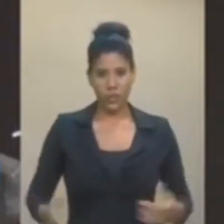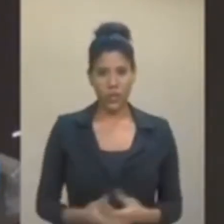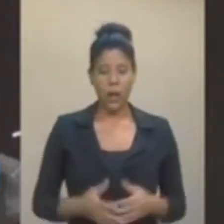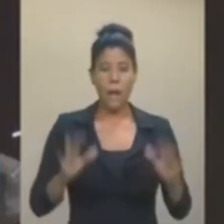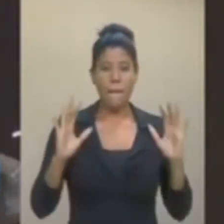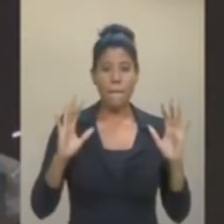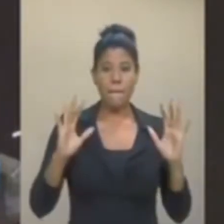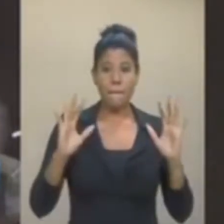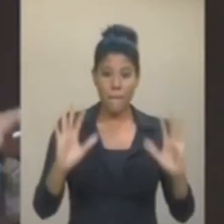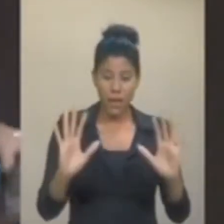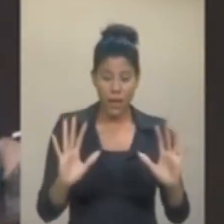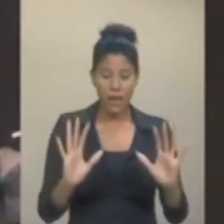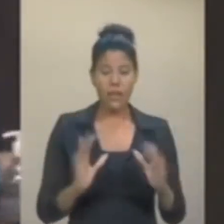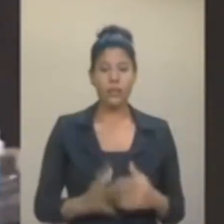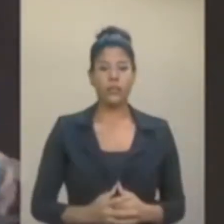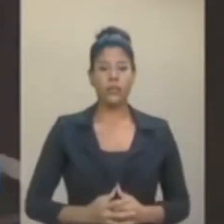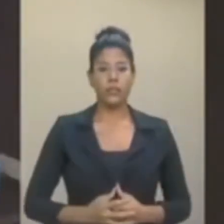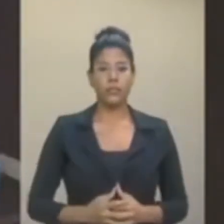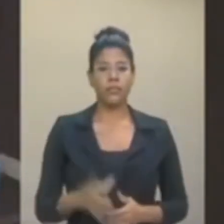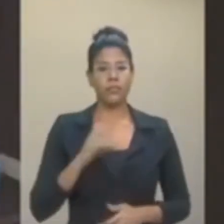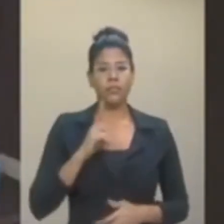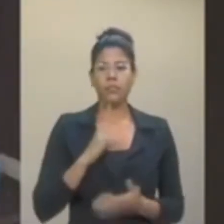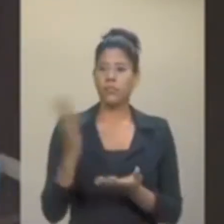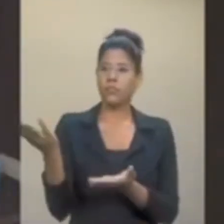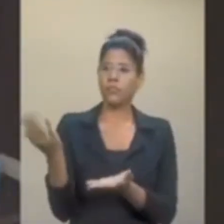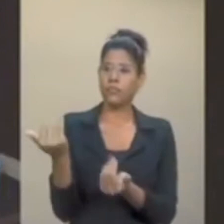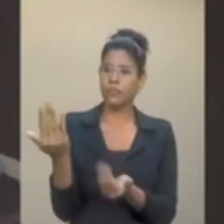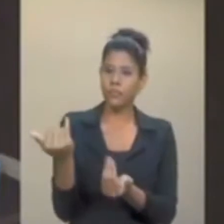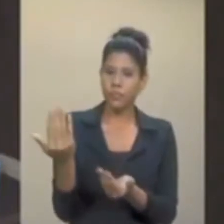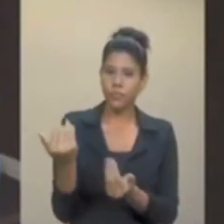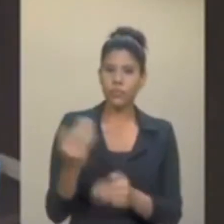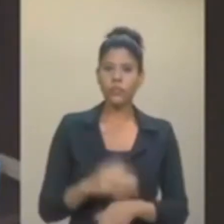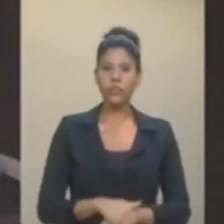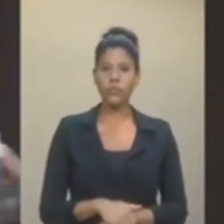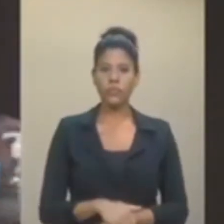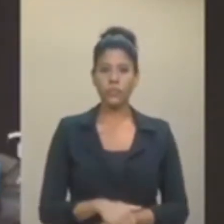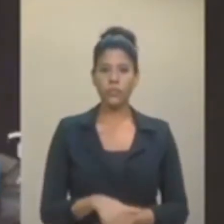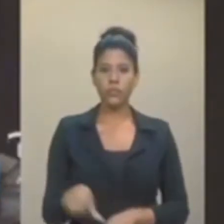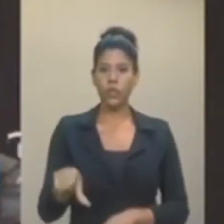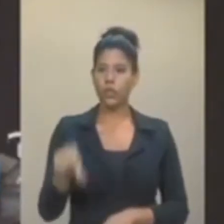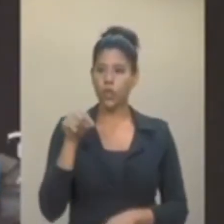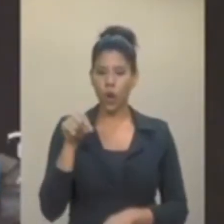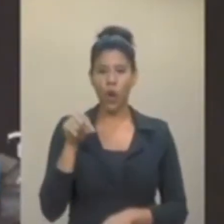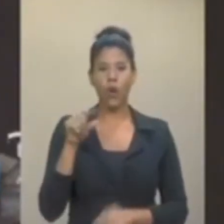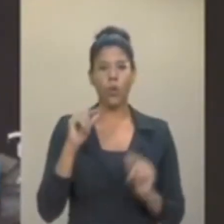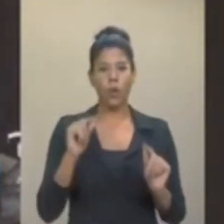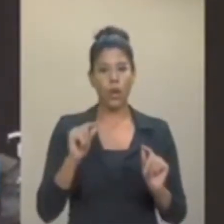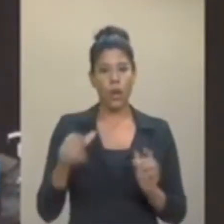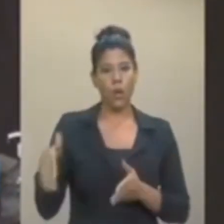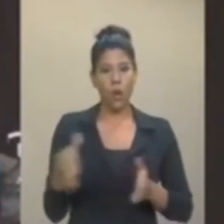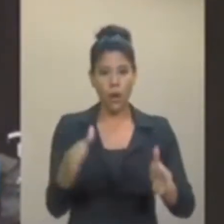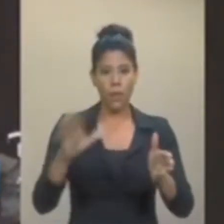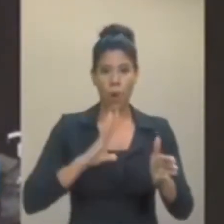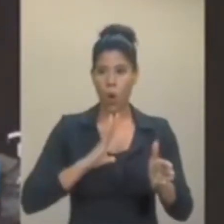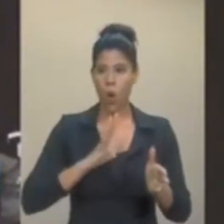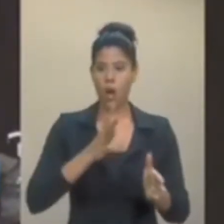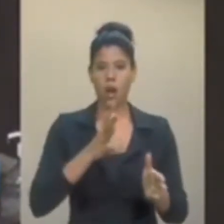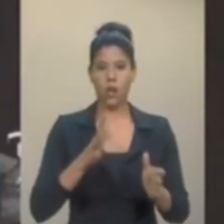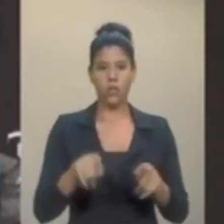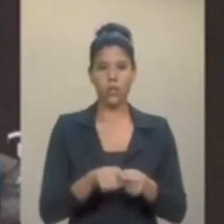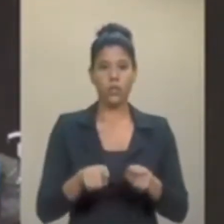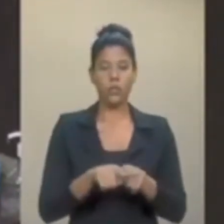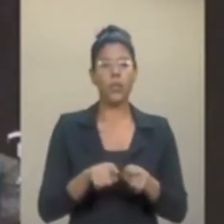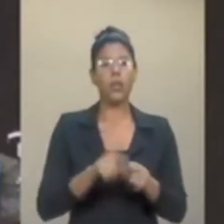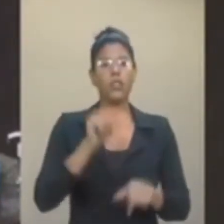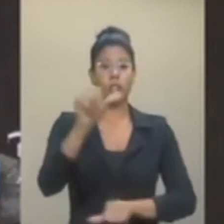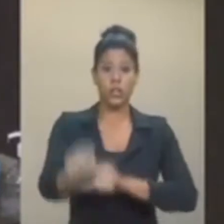que isso, muito jovem ela escolhe o caminho da coragem, o caminho da transformação social, o